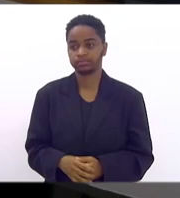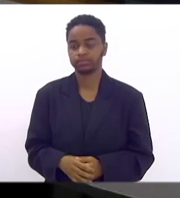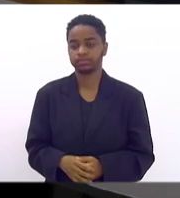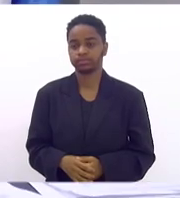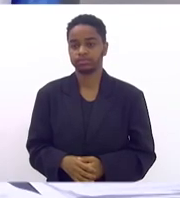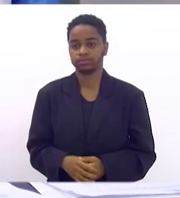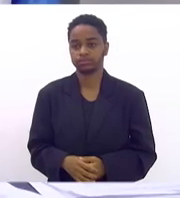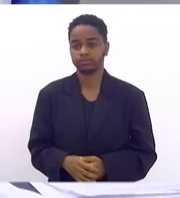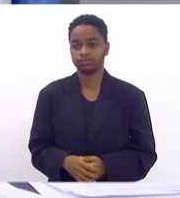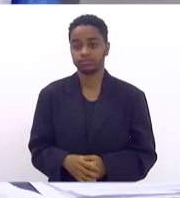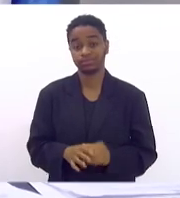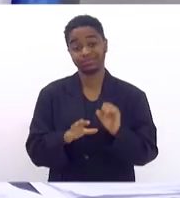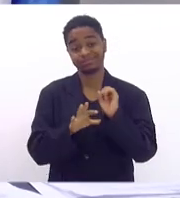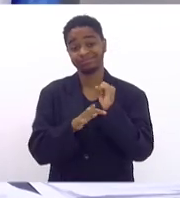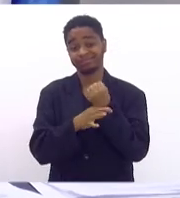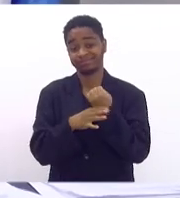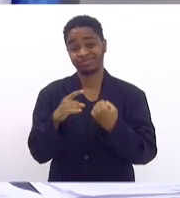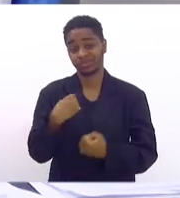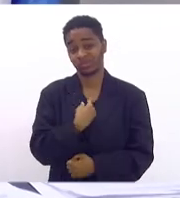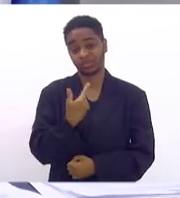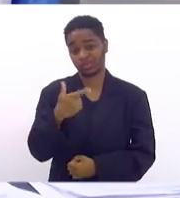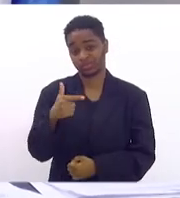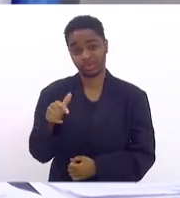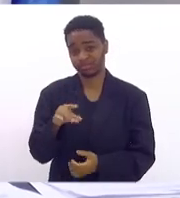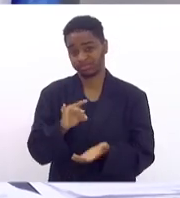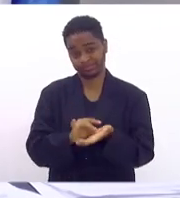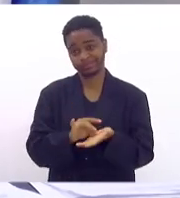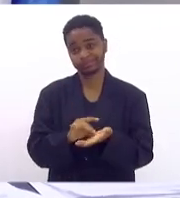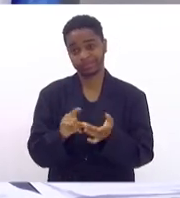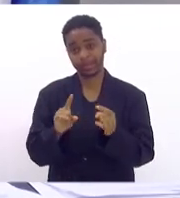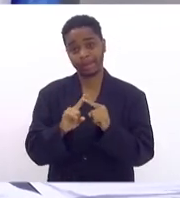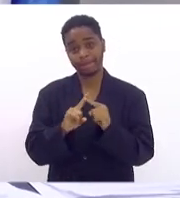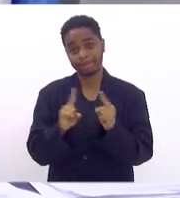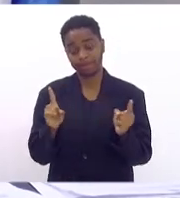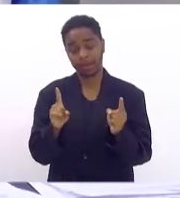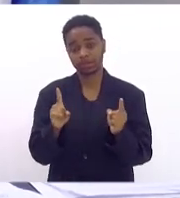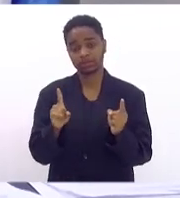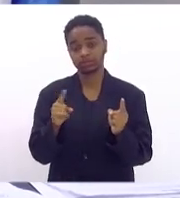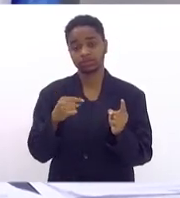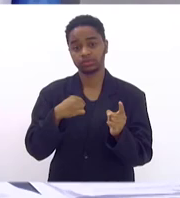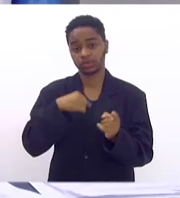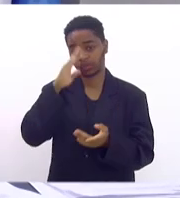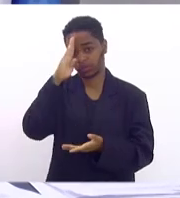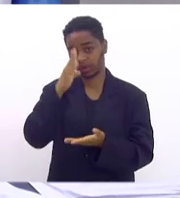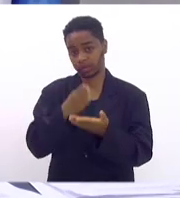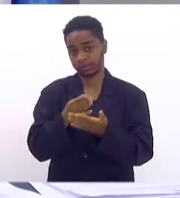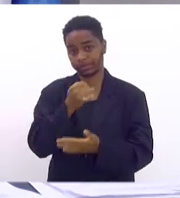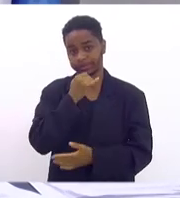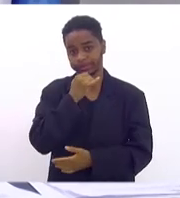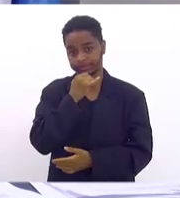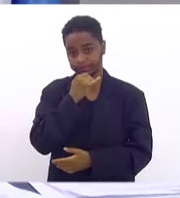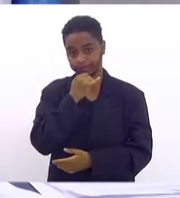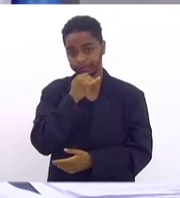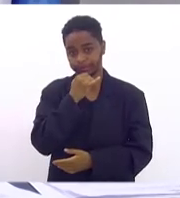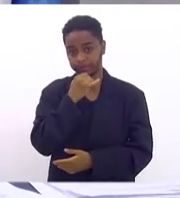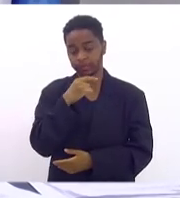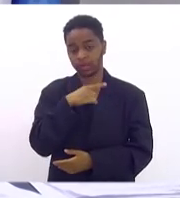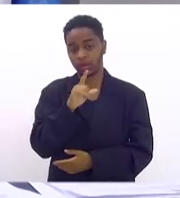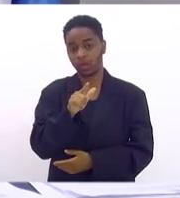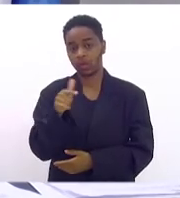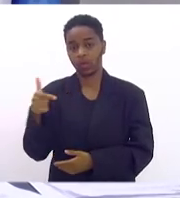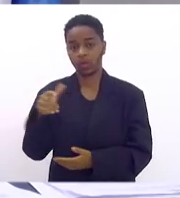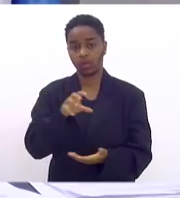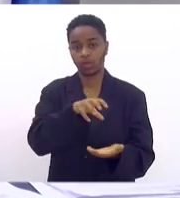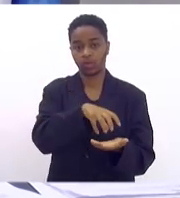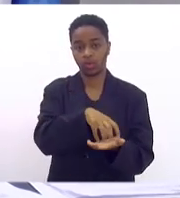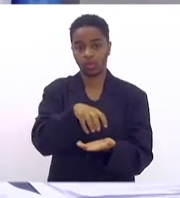Bom, garantias é o que menos temos, mas acho que, por exemplo, desses outros órgãos que